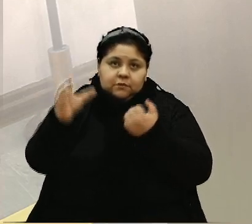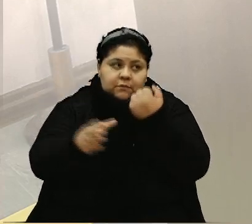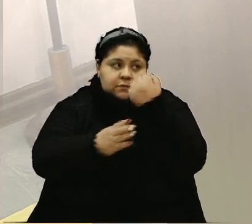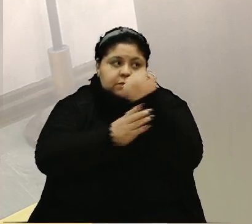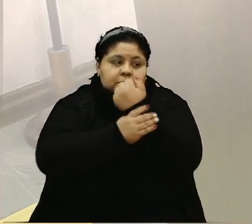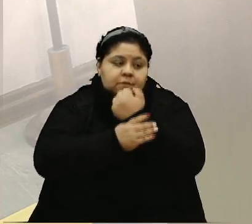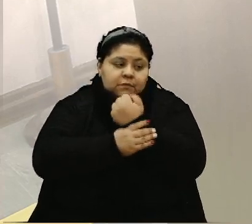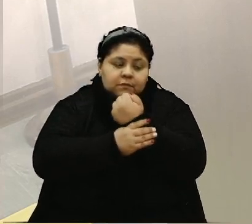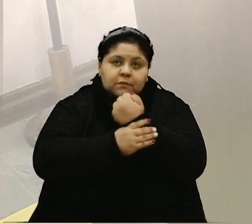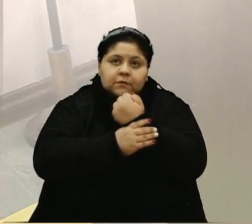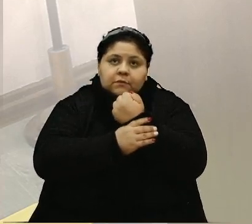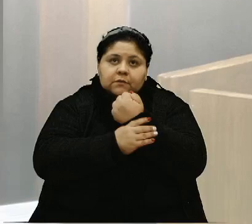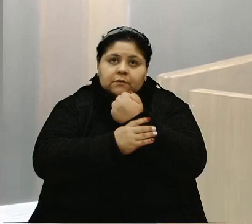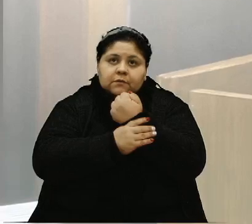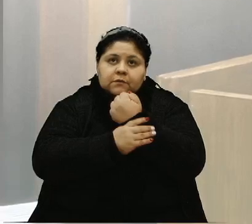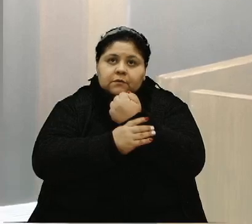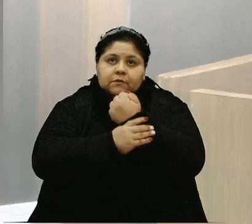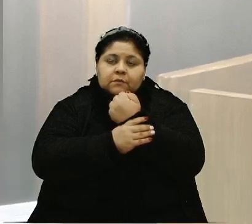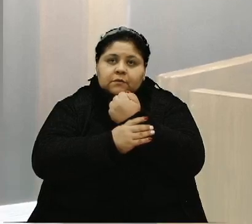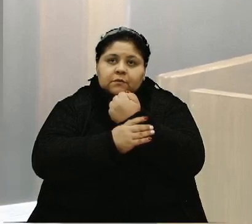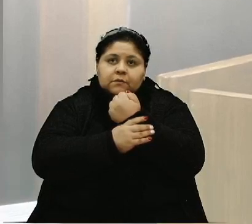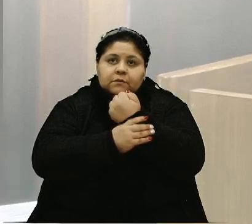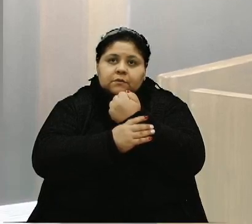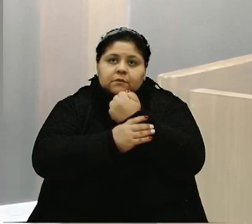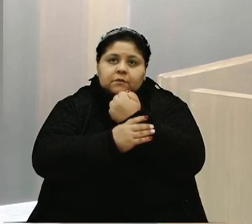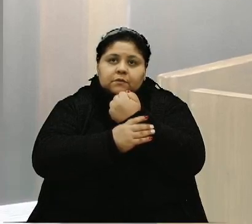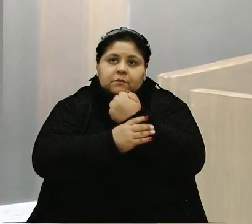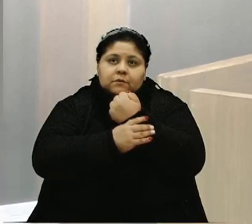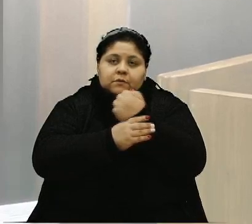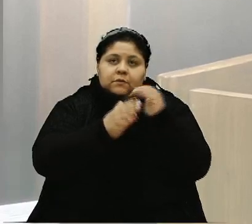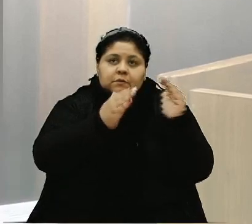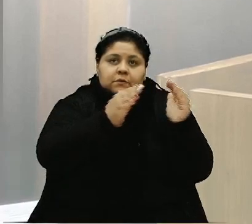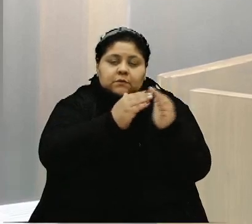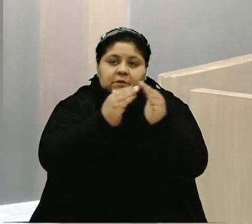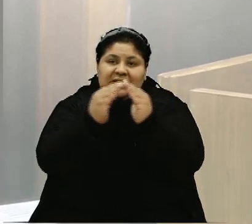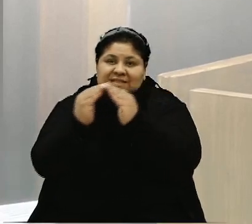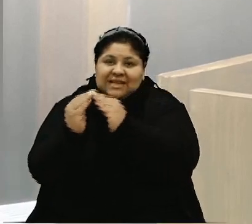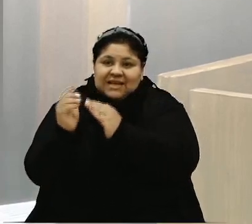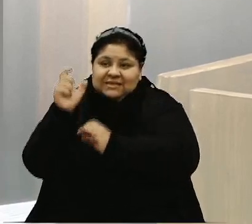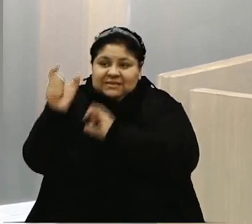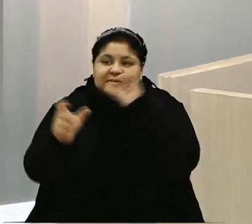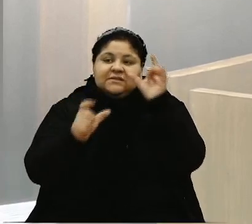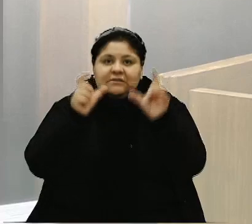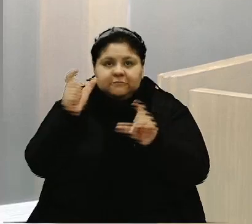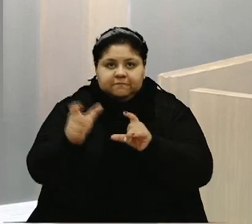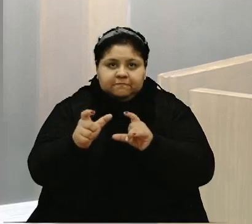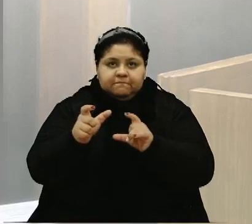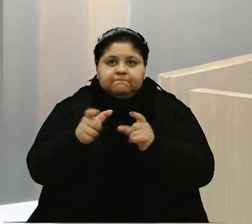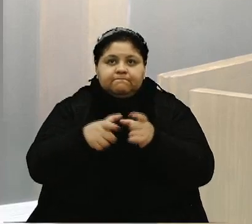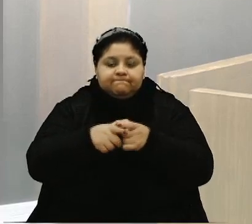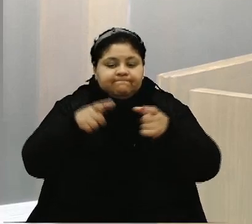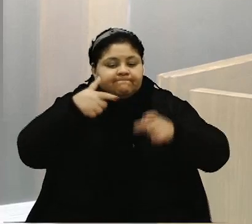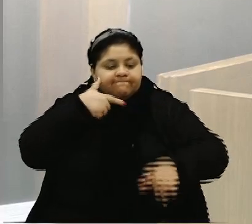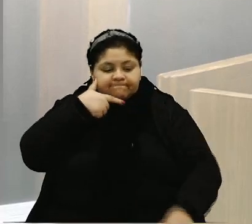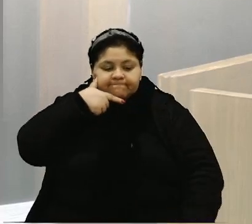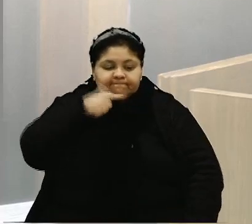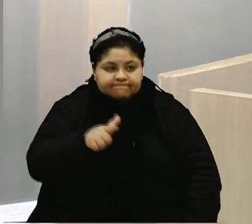garante o título das casas para os moradores, e isso é uma grande